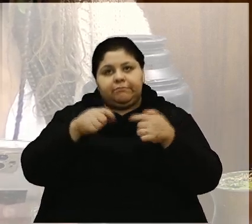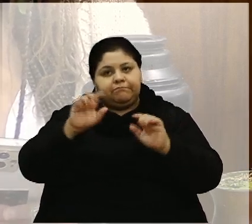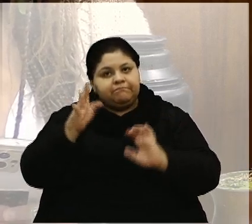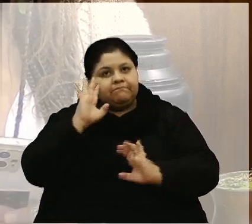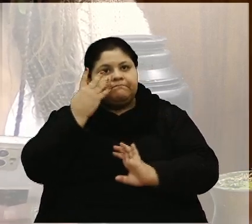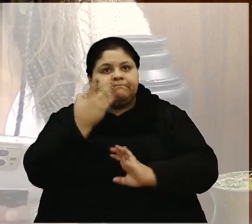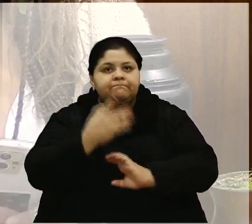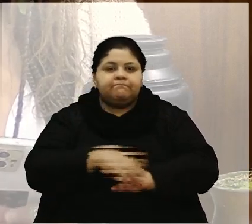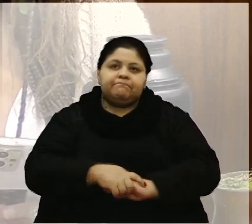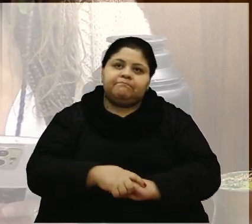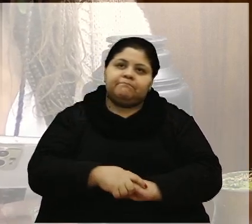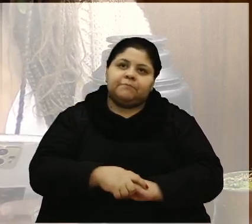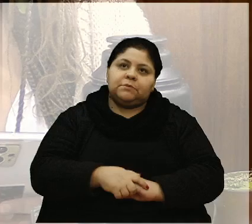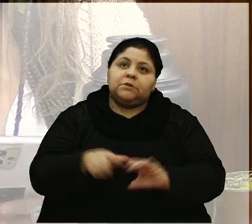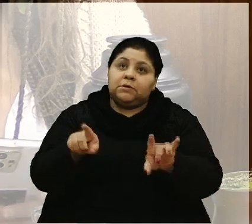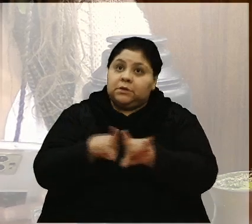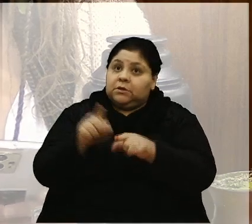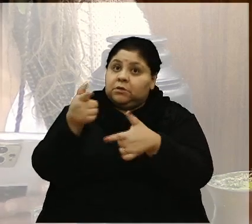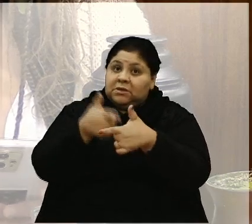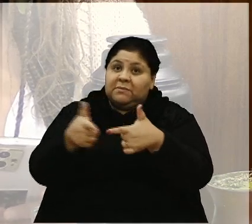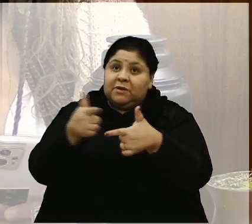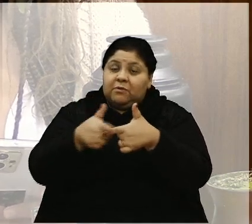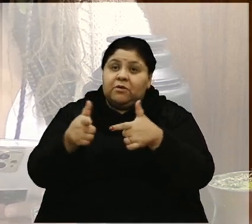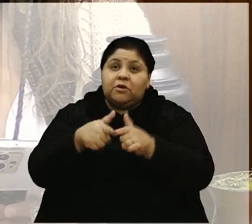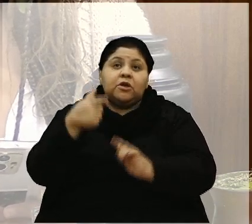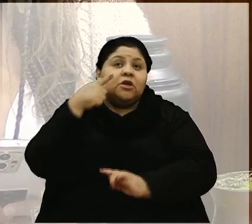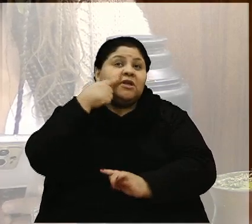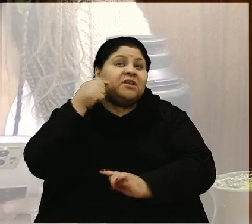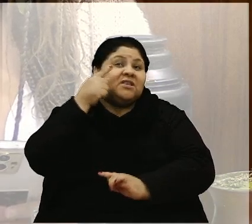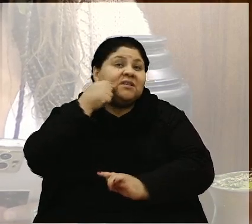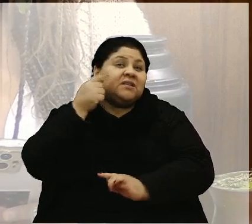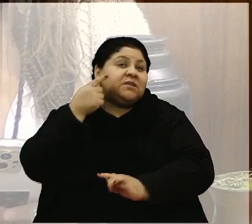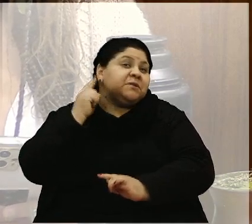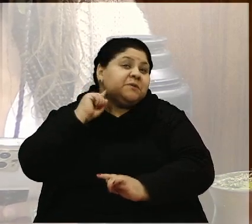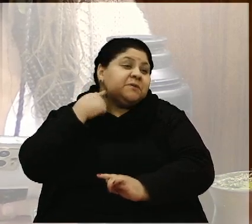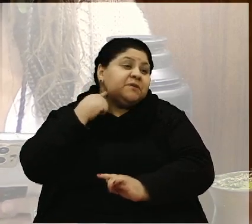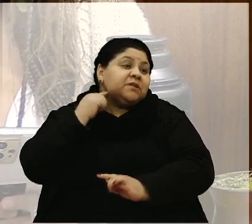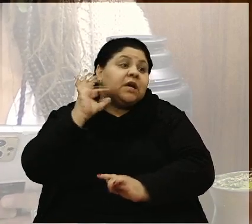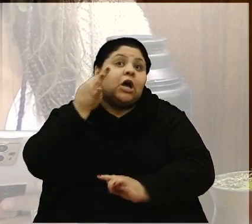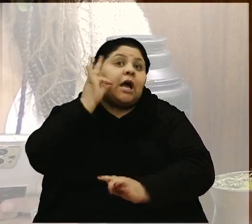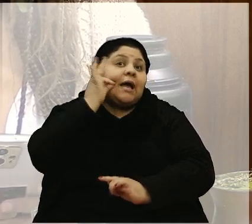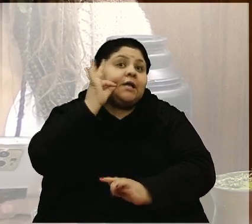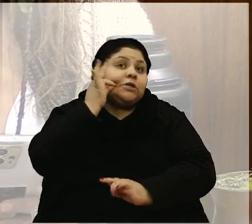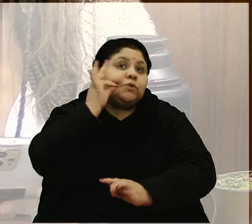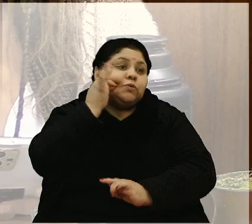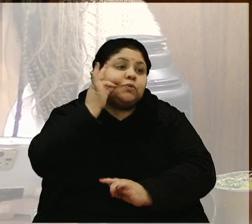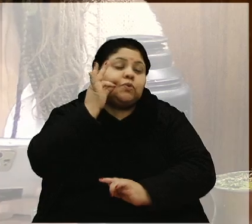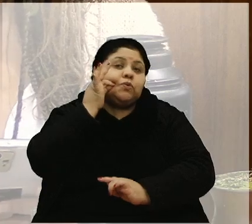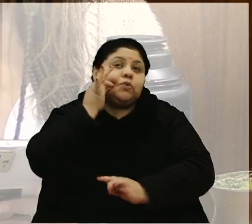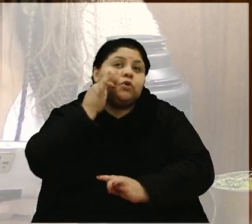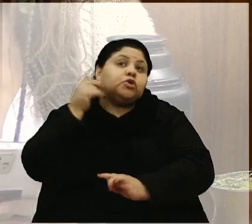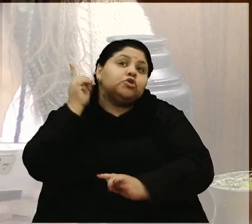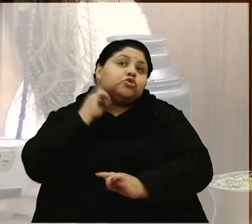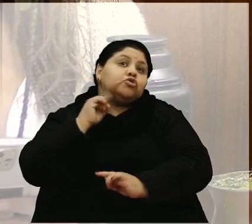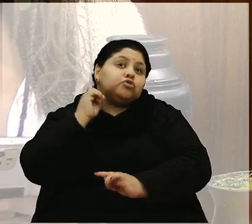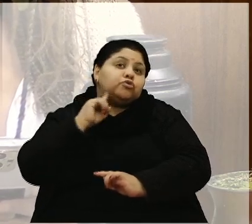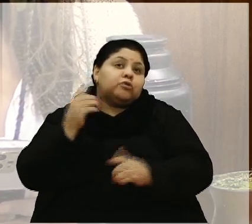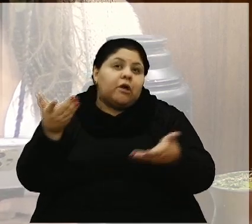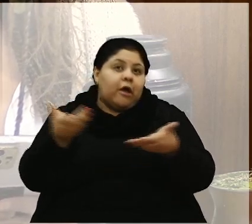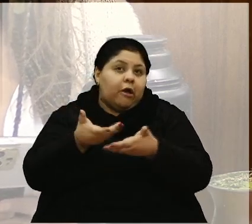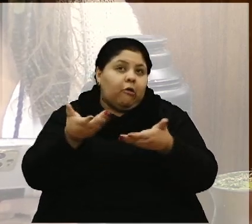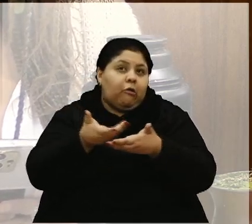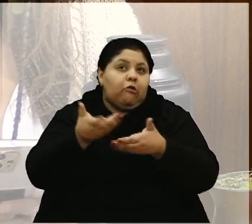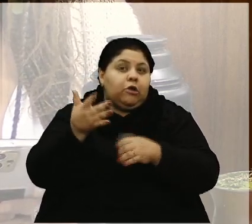resolvidas. Além do problema de ratos e de sujeira que podem gerar doenças. Agora é frio, não,